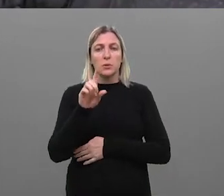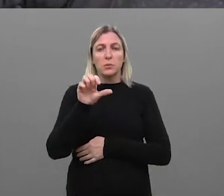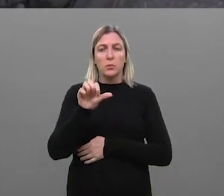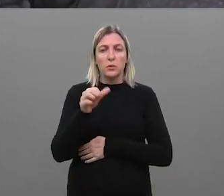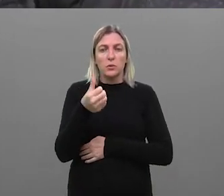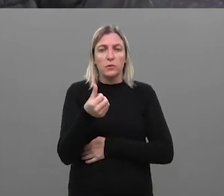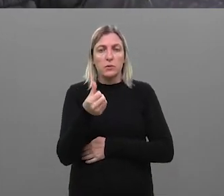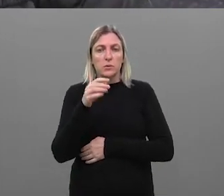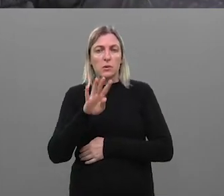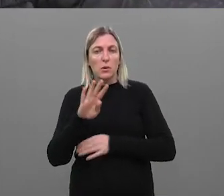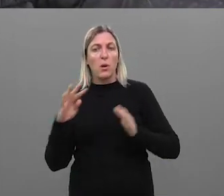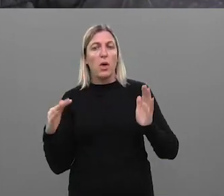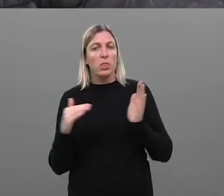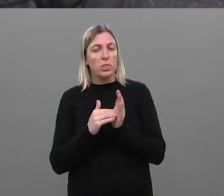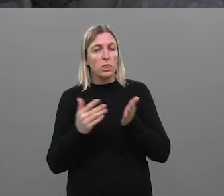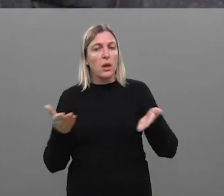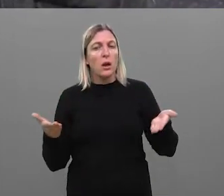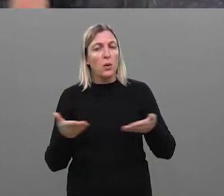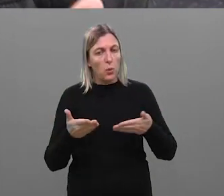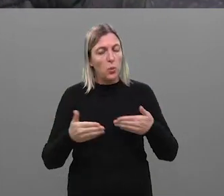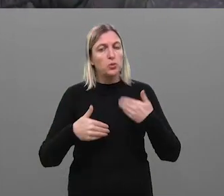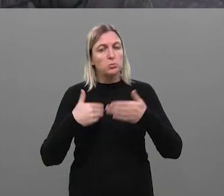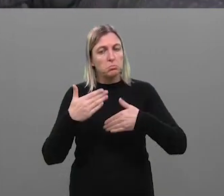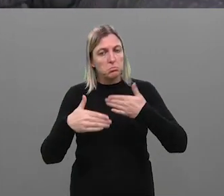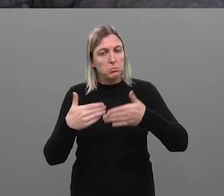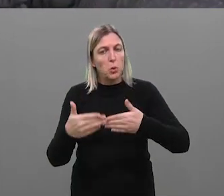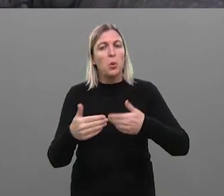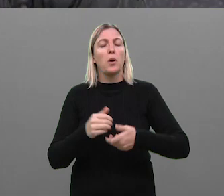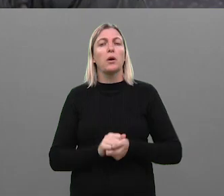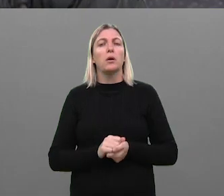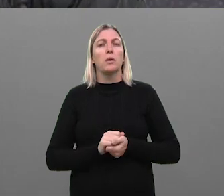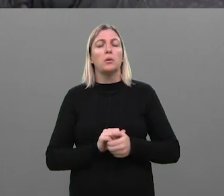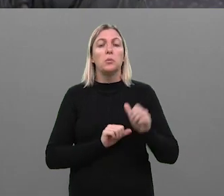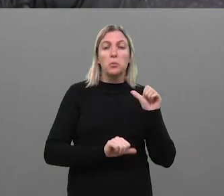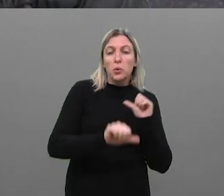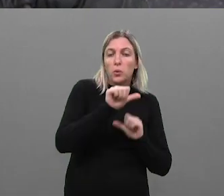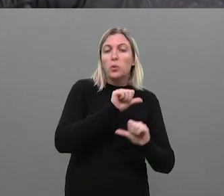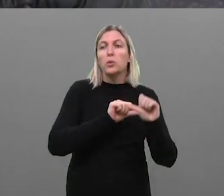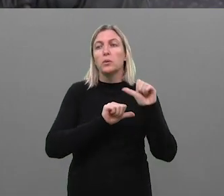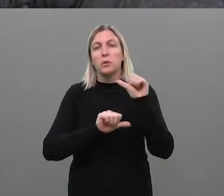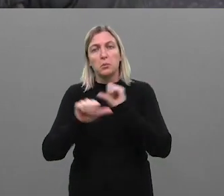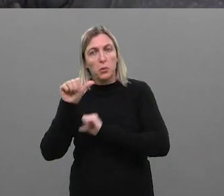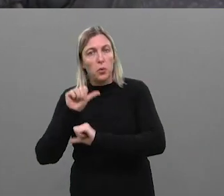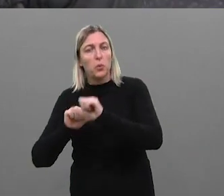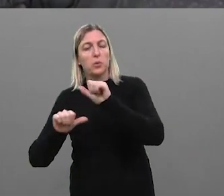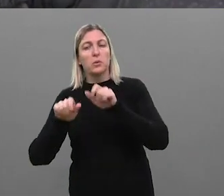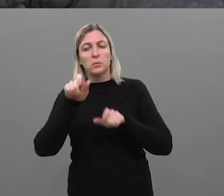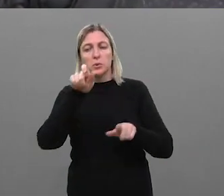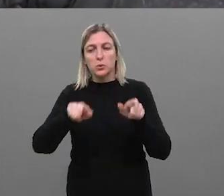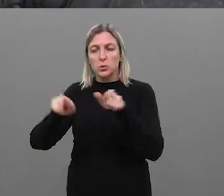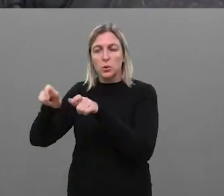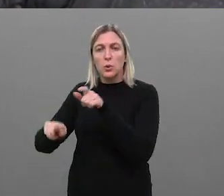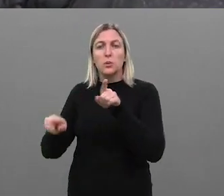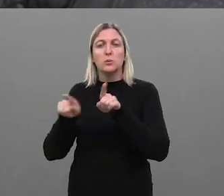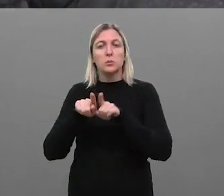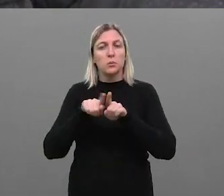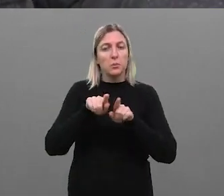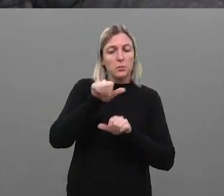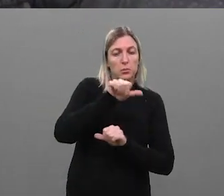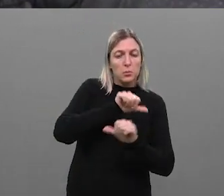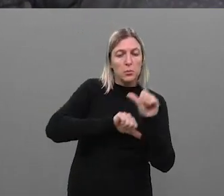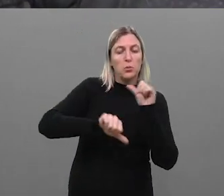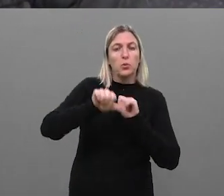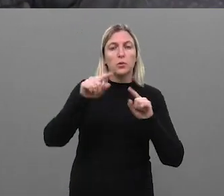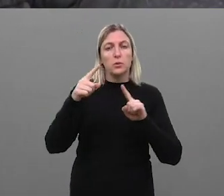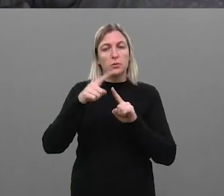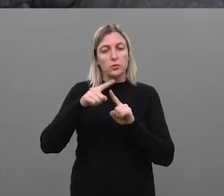atividade que por Ah e ao longo dessas diversas décadas claro que mudou muitos mudaram muitos músicos e muitos estilos mas